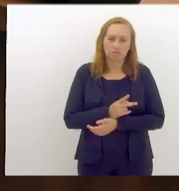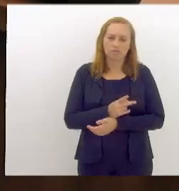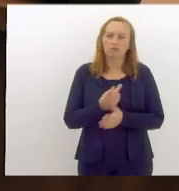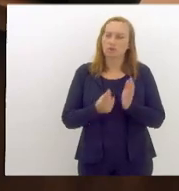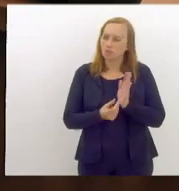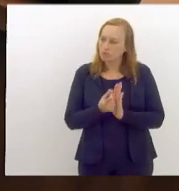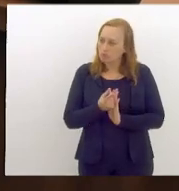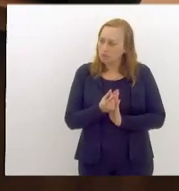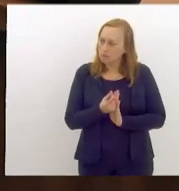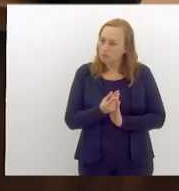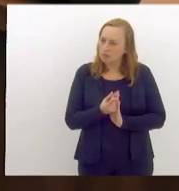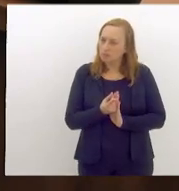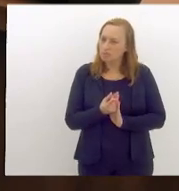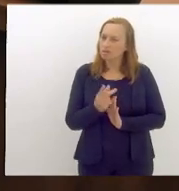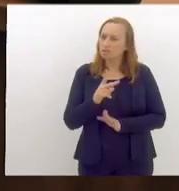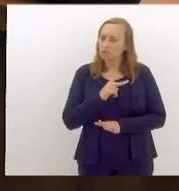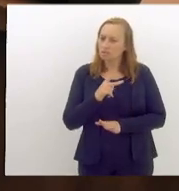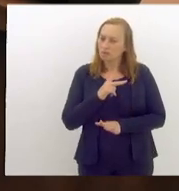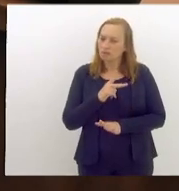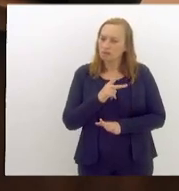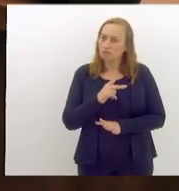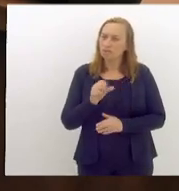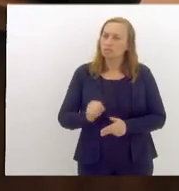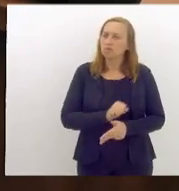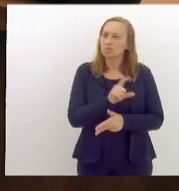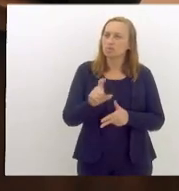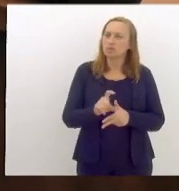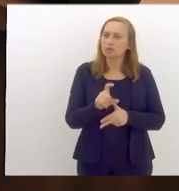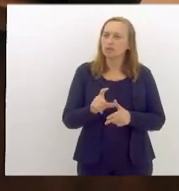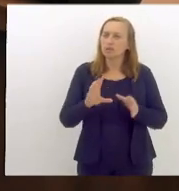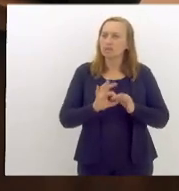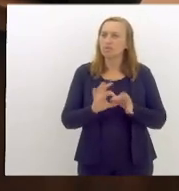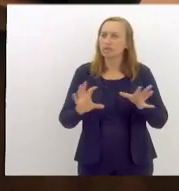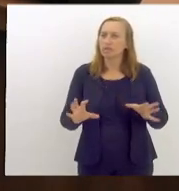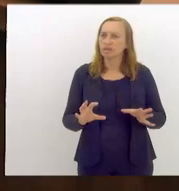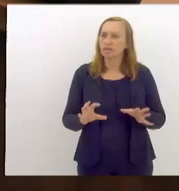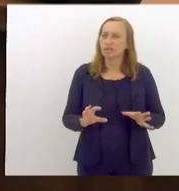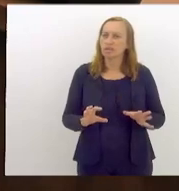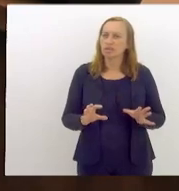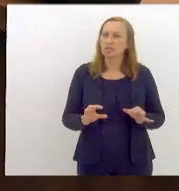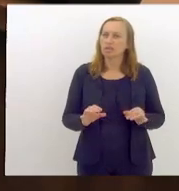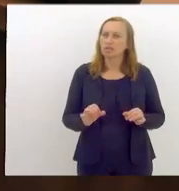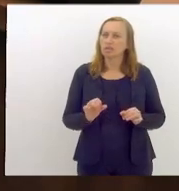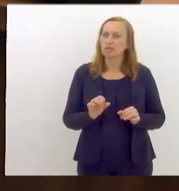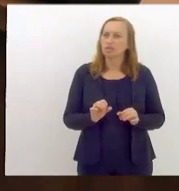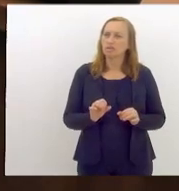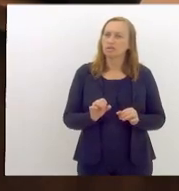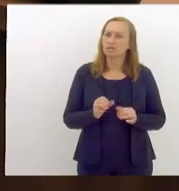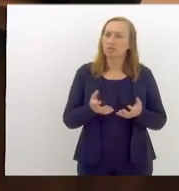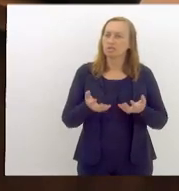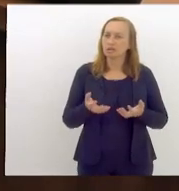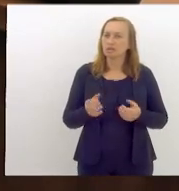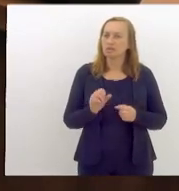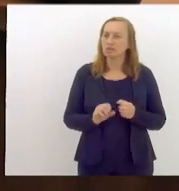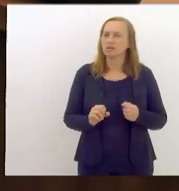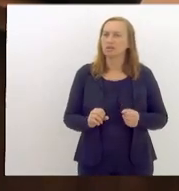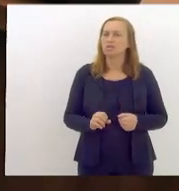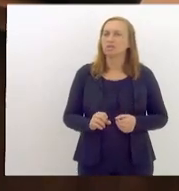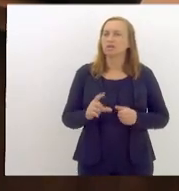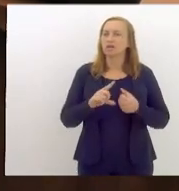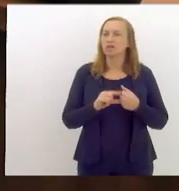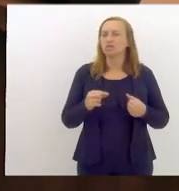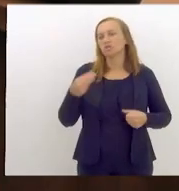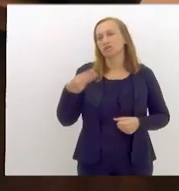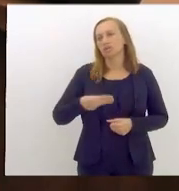orçamentárias próprios ficando Poder Executivo autorizada a realizar suplementações que fizeram necessários artigo